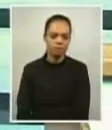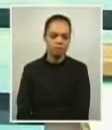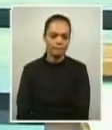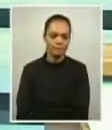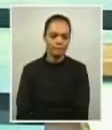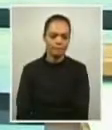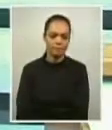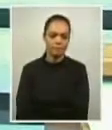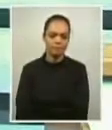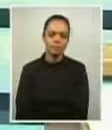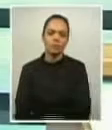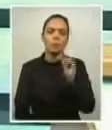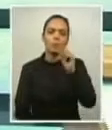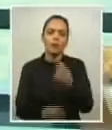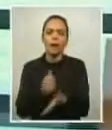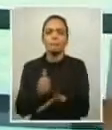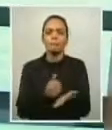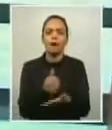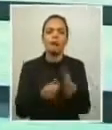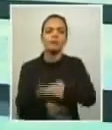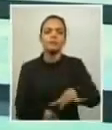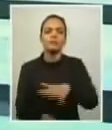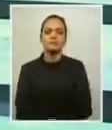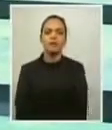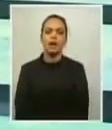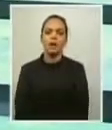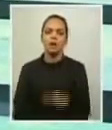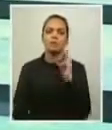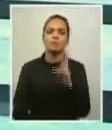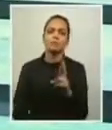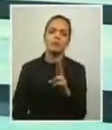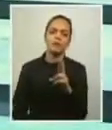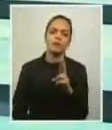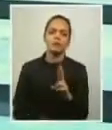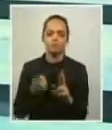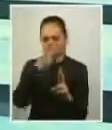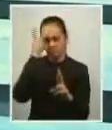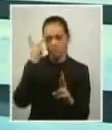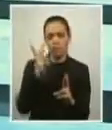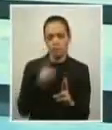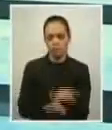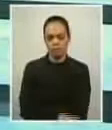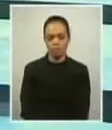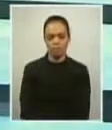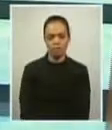e quais são as bases sociais de representação de um representante